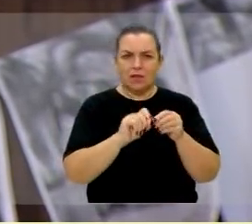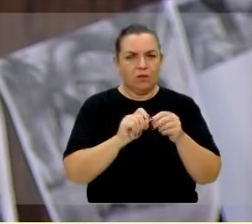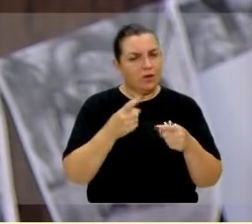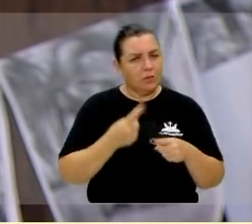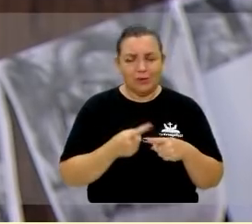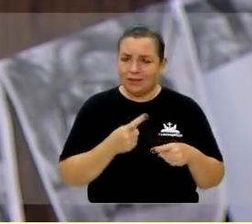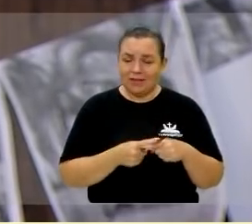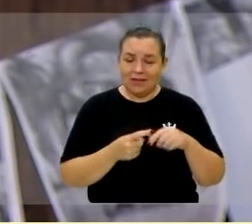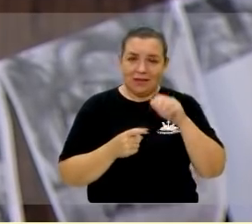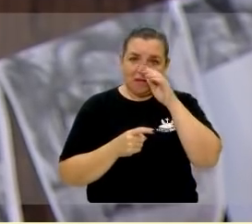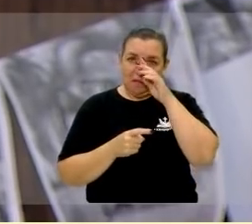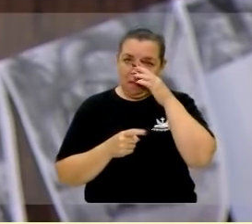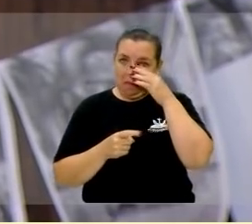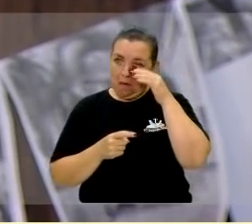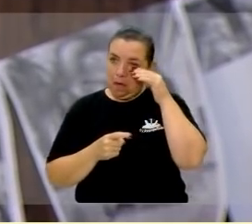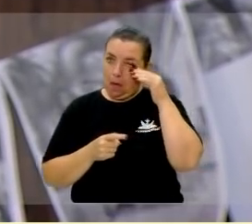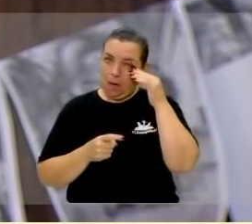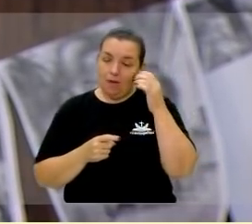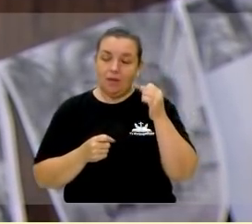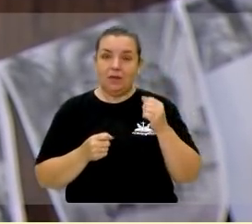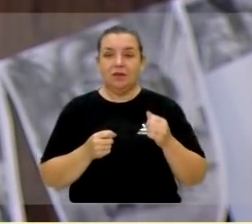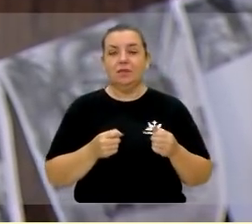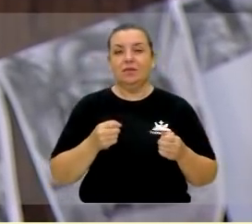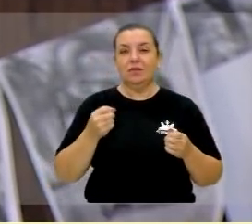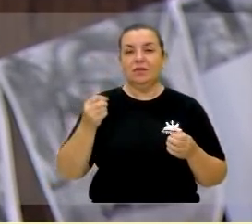se assando no sol,